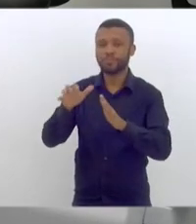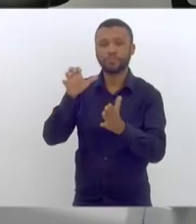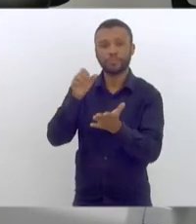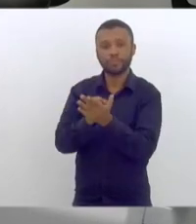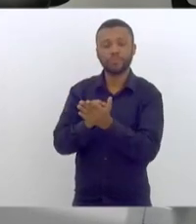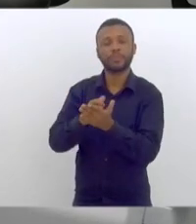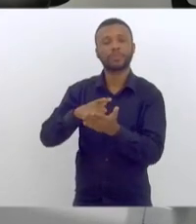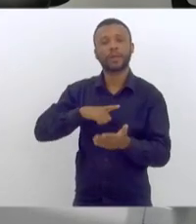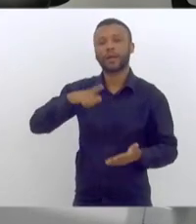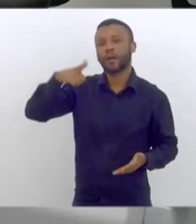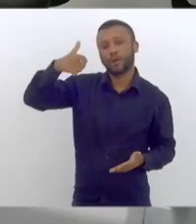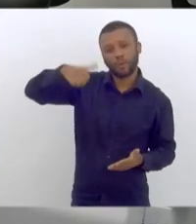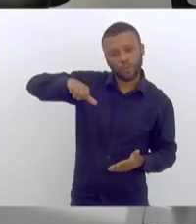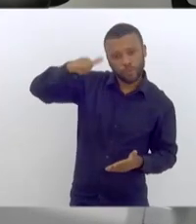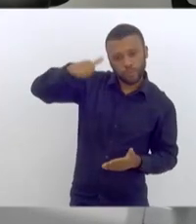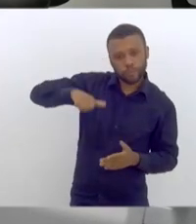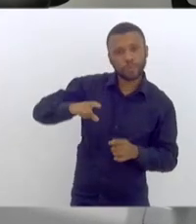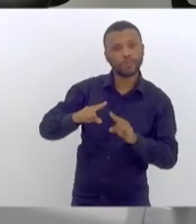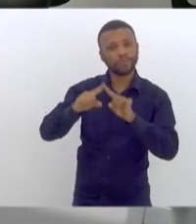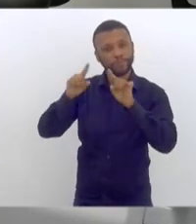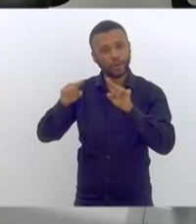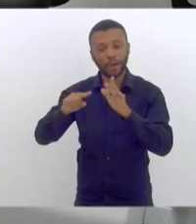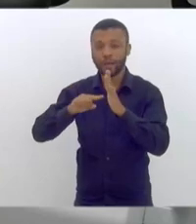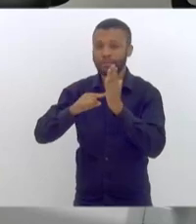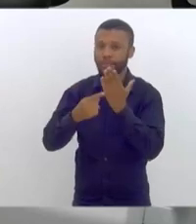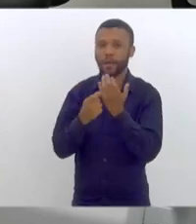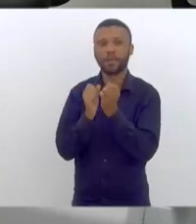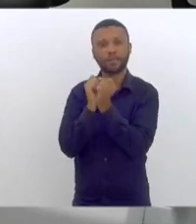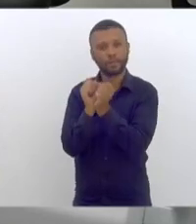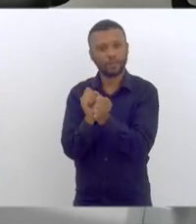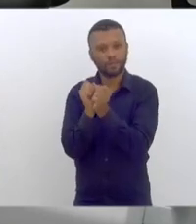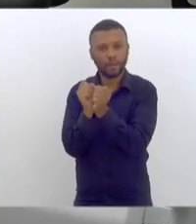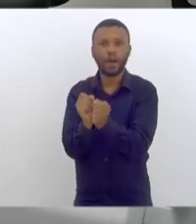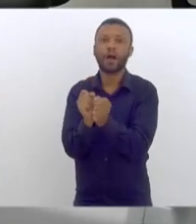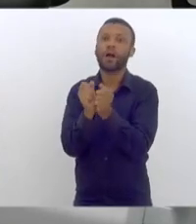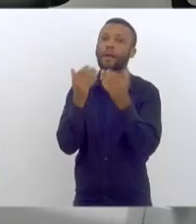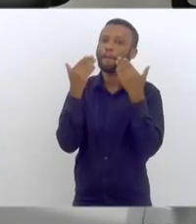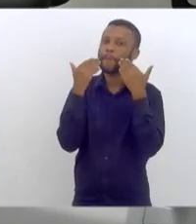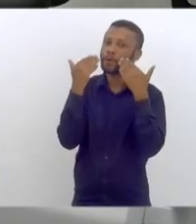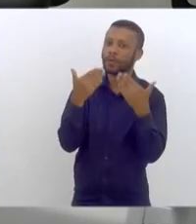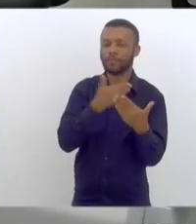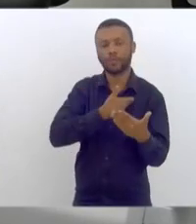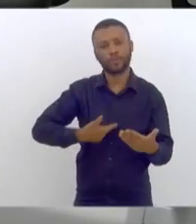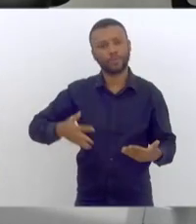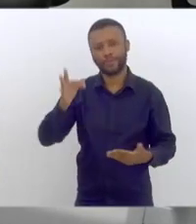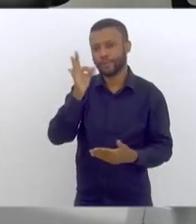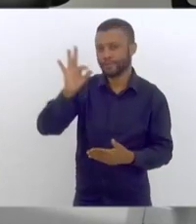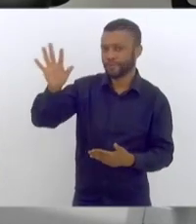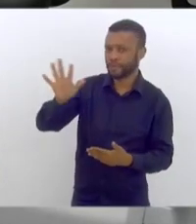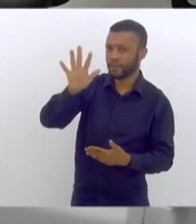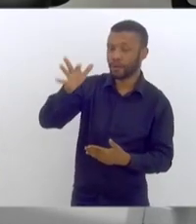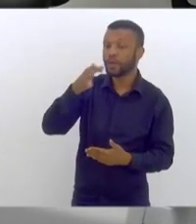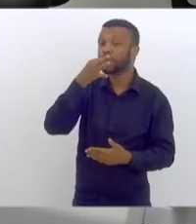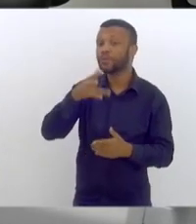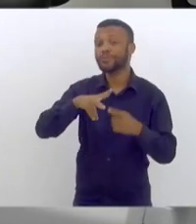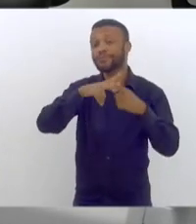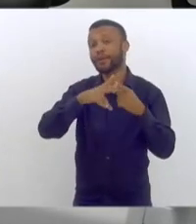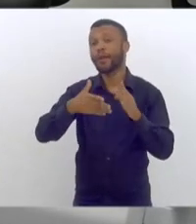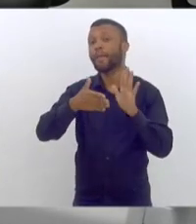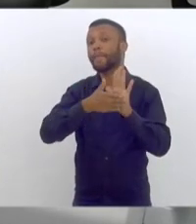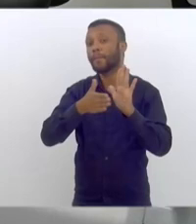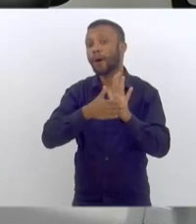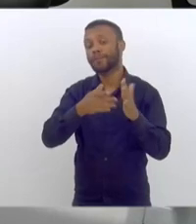submetido trabalhadores a condições análise da escravidão divulgado pela união e a emenda ela propõe